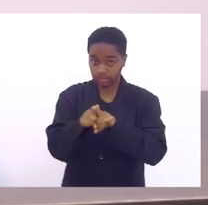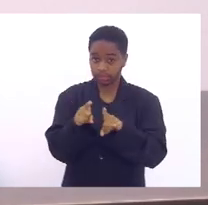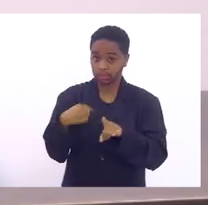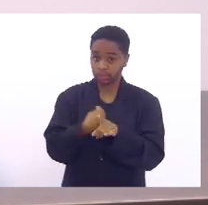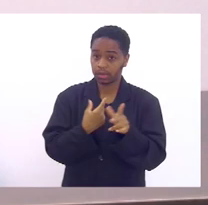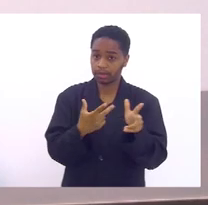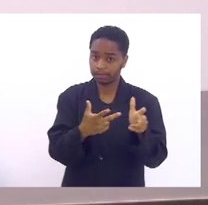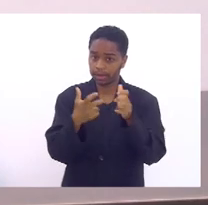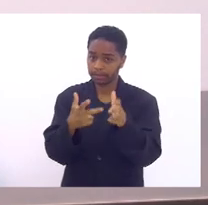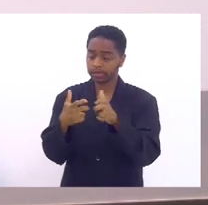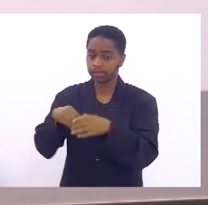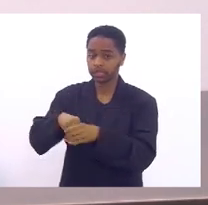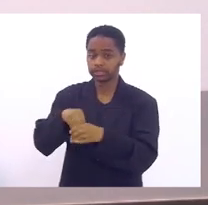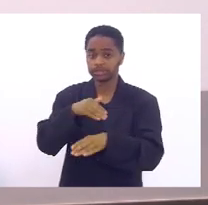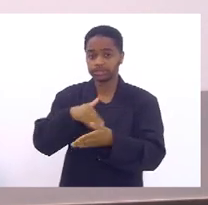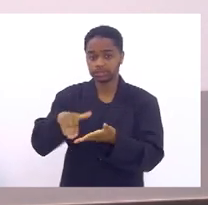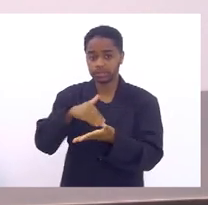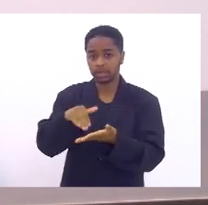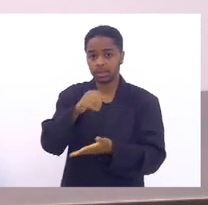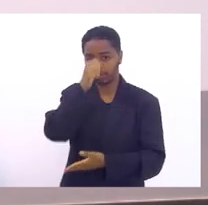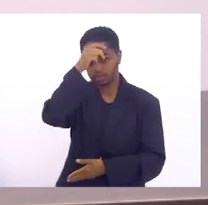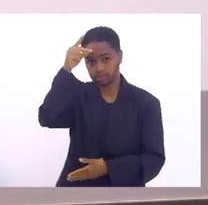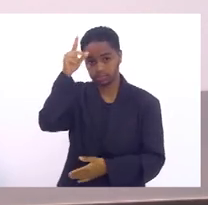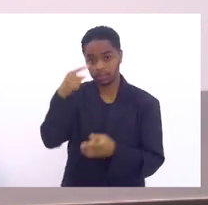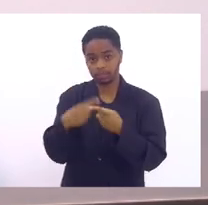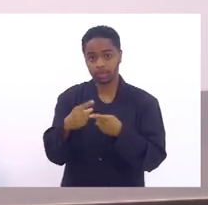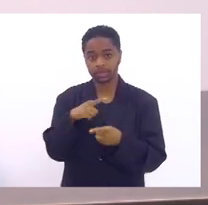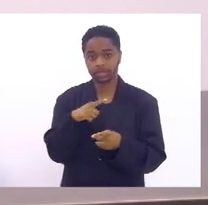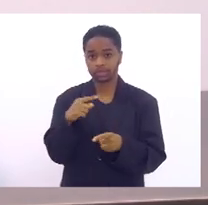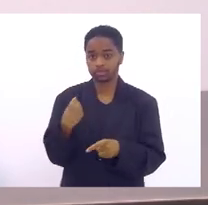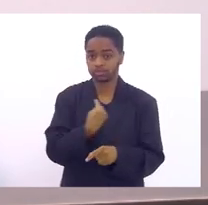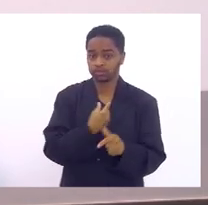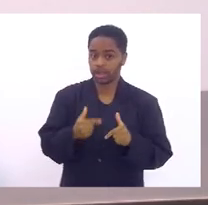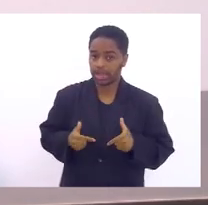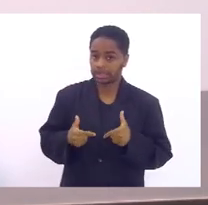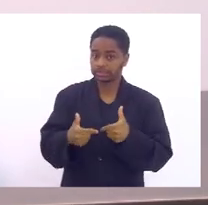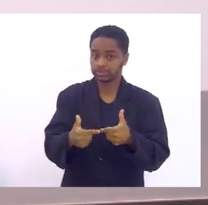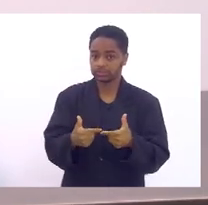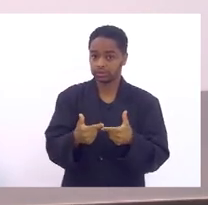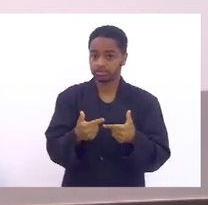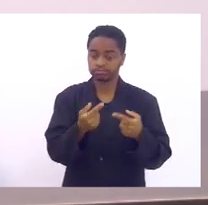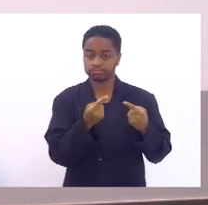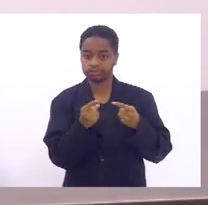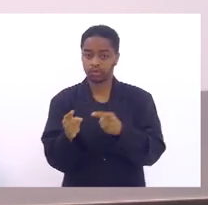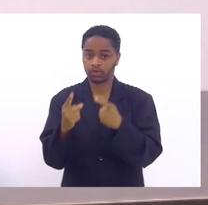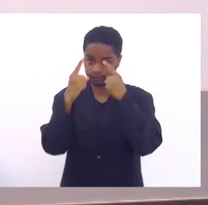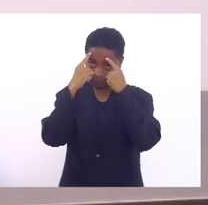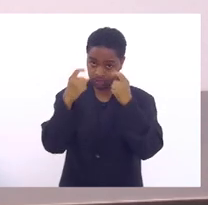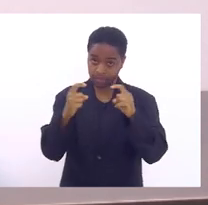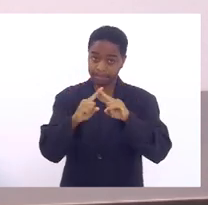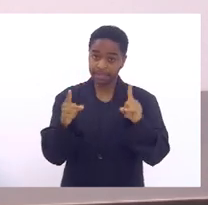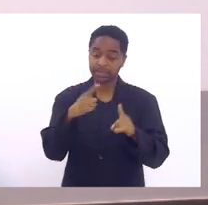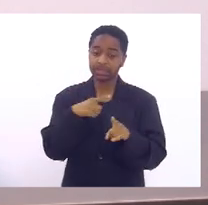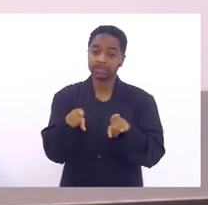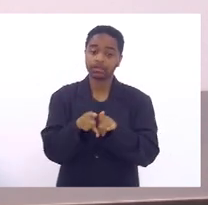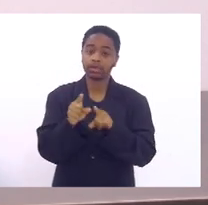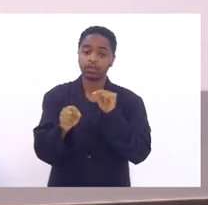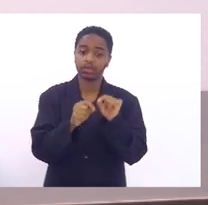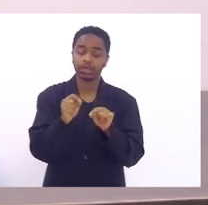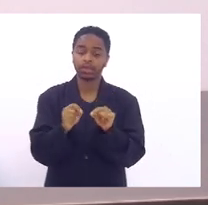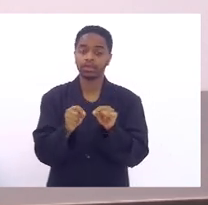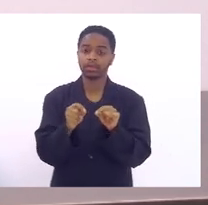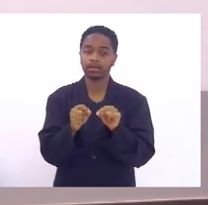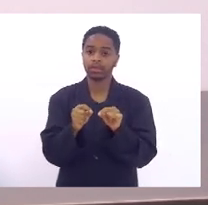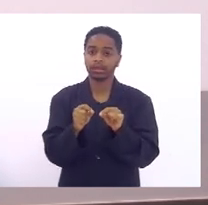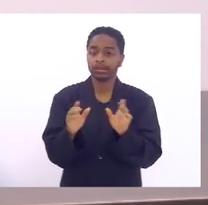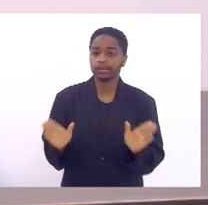muito na Secretaria Municipal Porque além das nossas ações de combate e enfrentamento à violência a gente tem ações de promoção eh